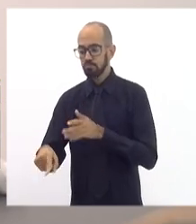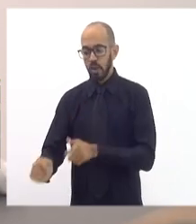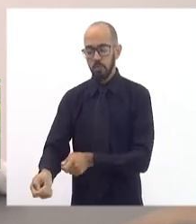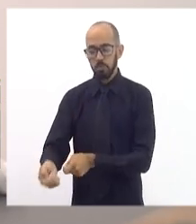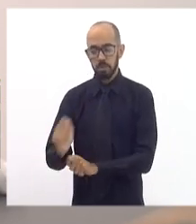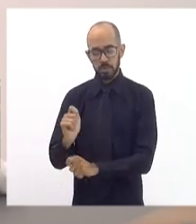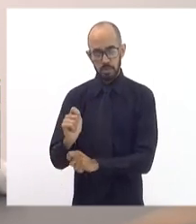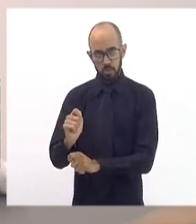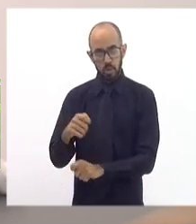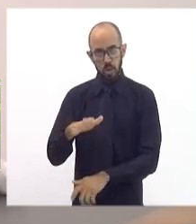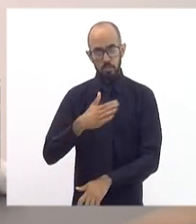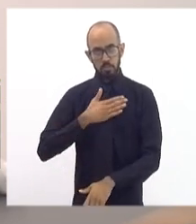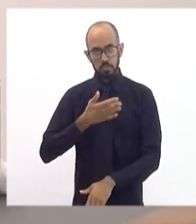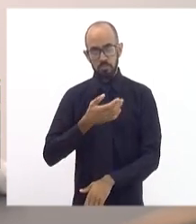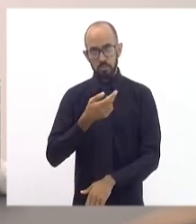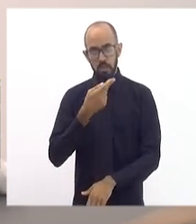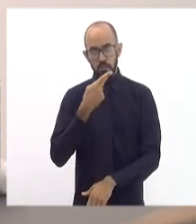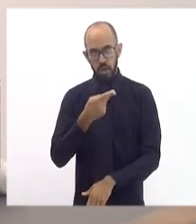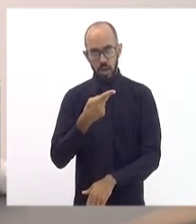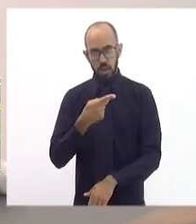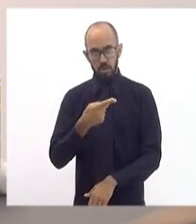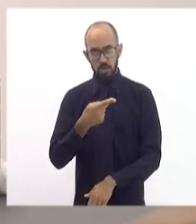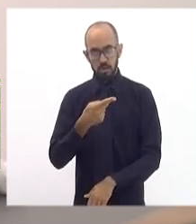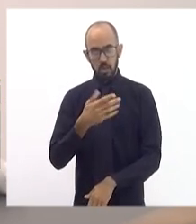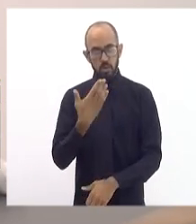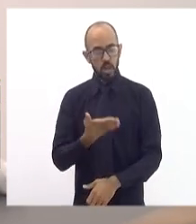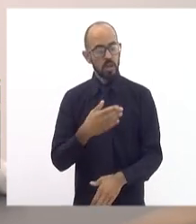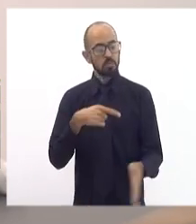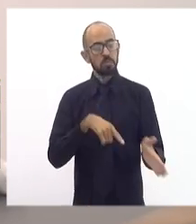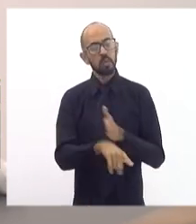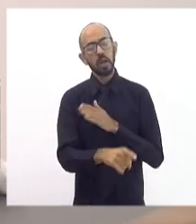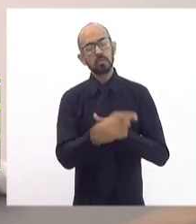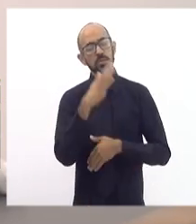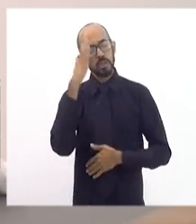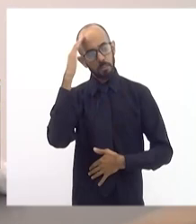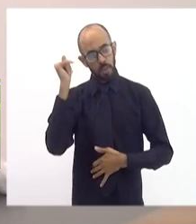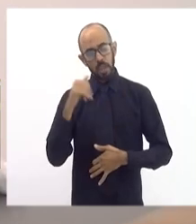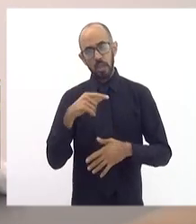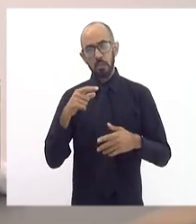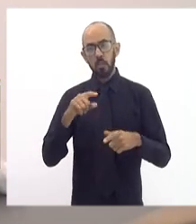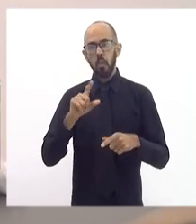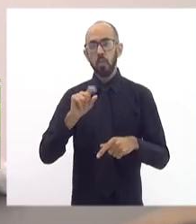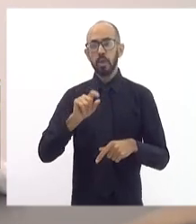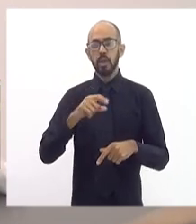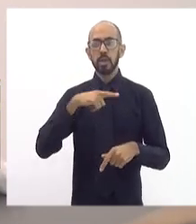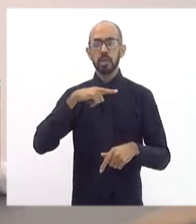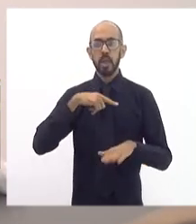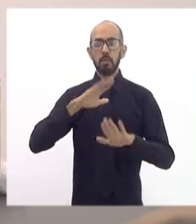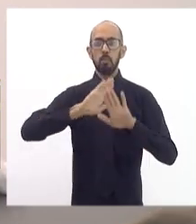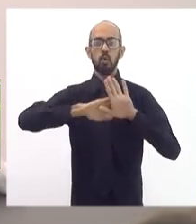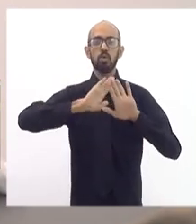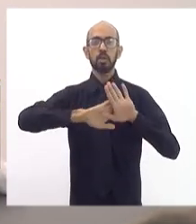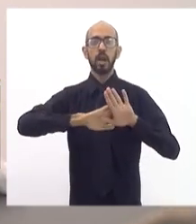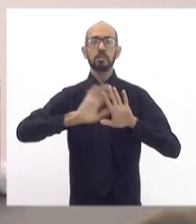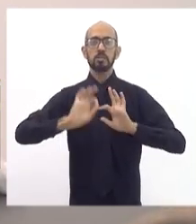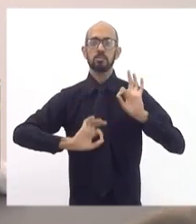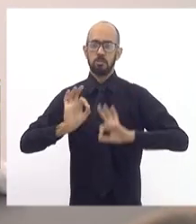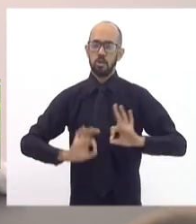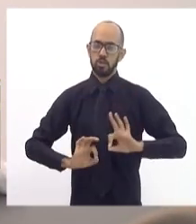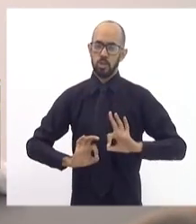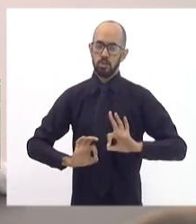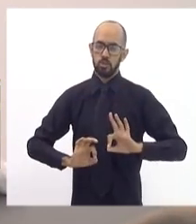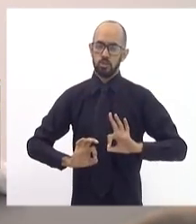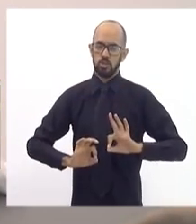é isso que eu tenho para falar e aí isso que eu tenho que perguntar eu só quero saber o que que vem por trás desse projeto lindo e maravilhoso